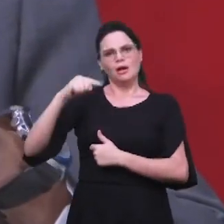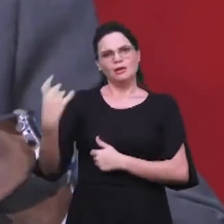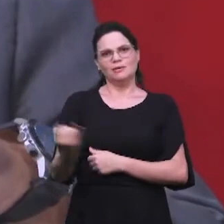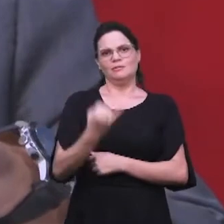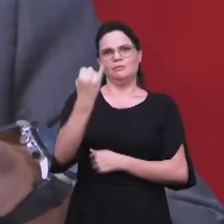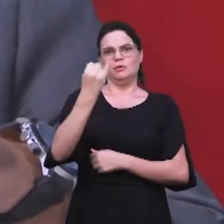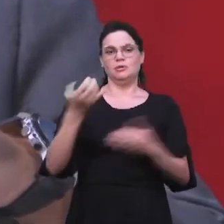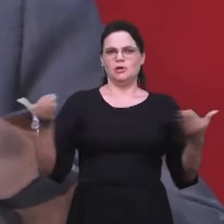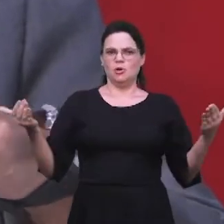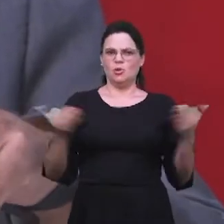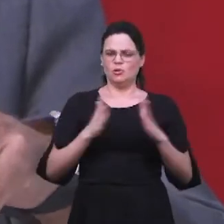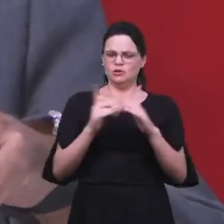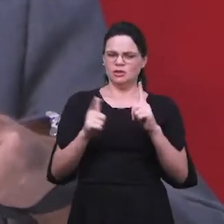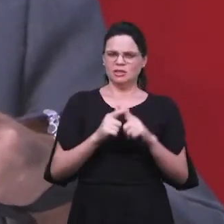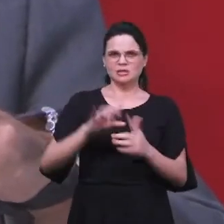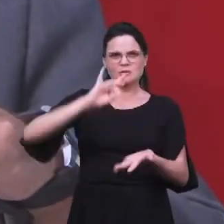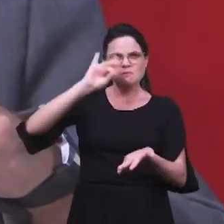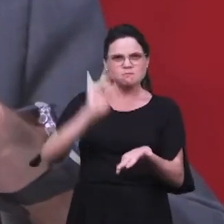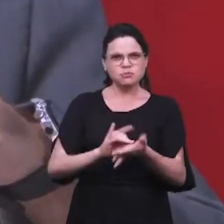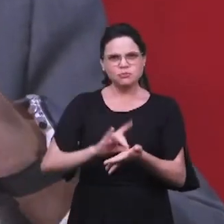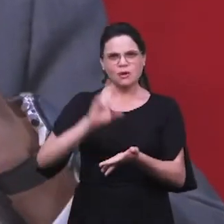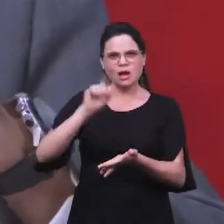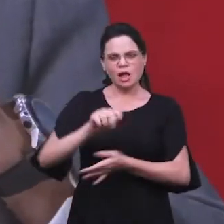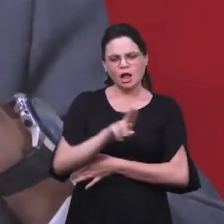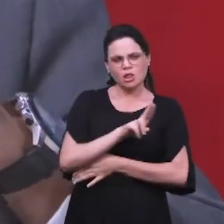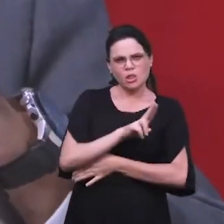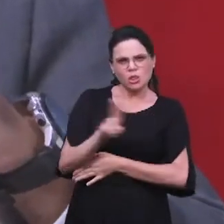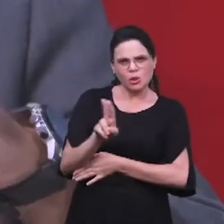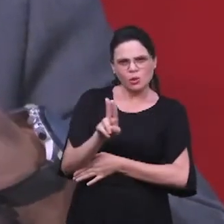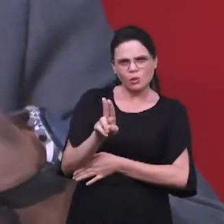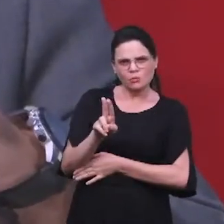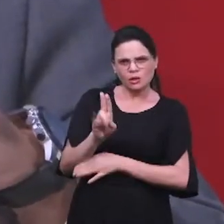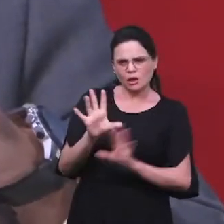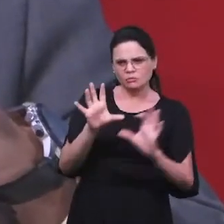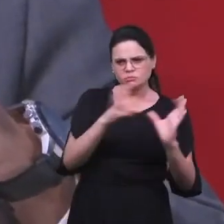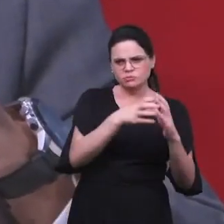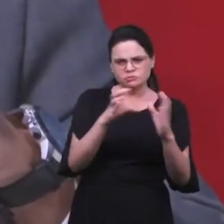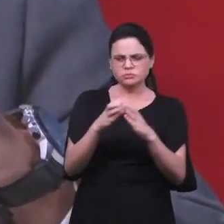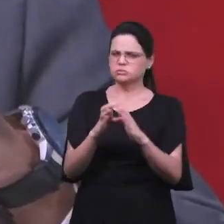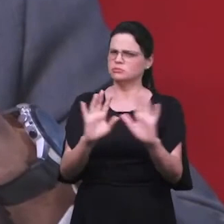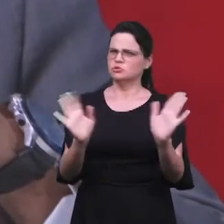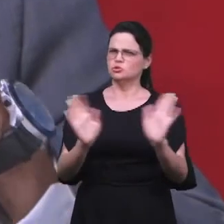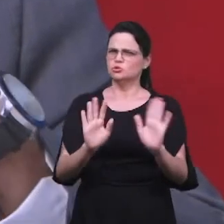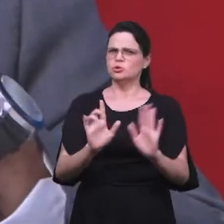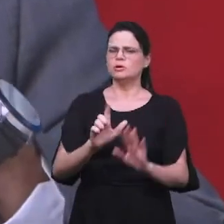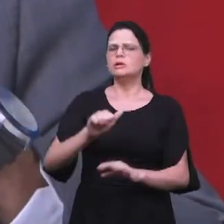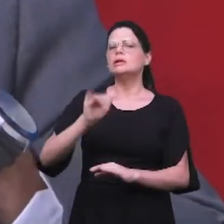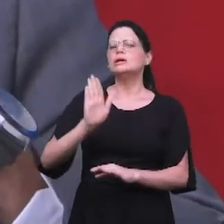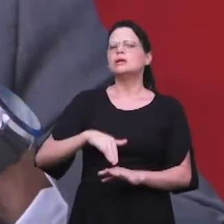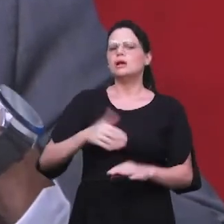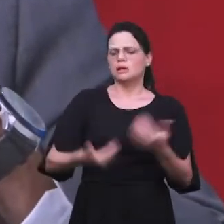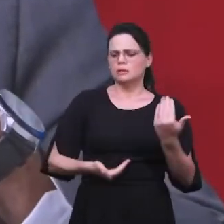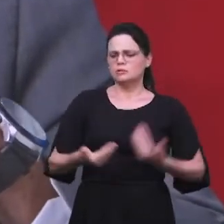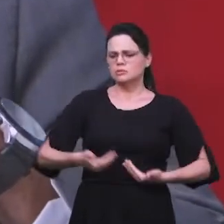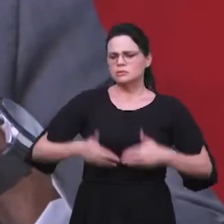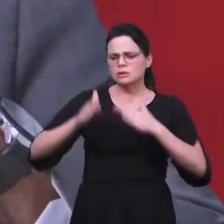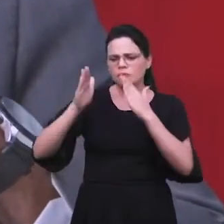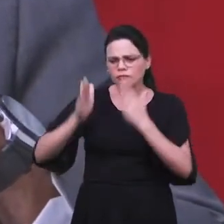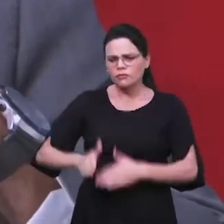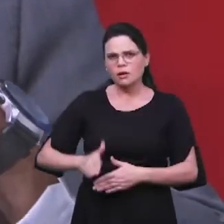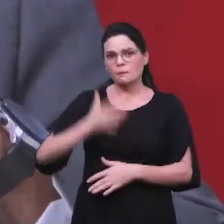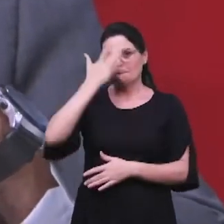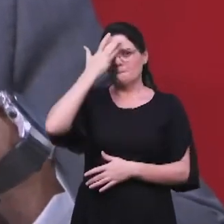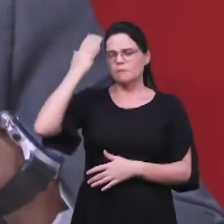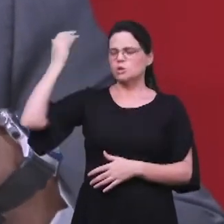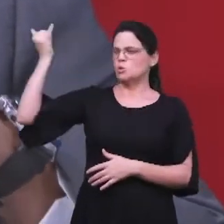a verdadeira igreja, que não é uma denominação, ela é resultado de alguém que teve uma experiência com